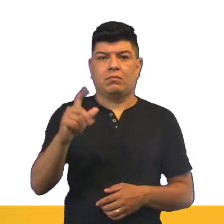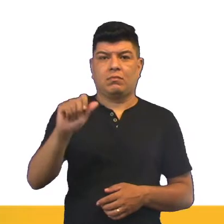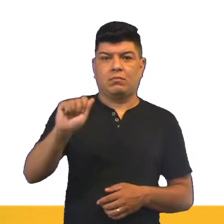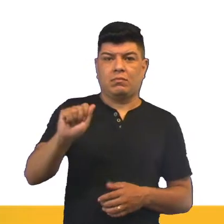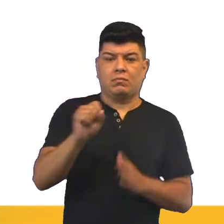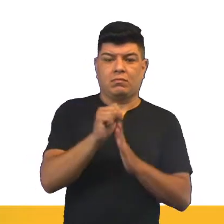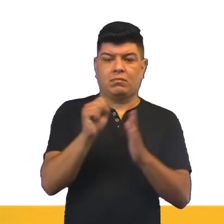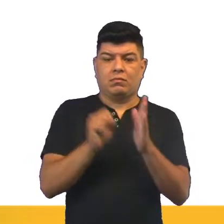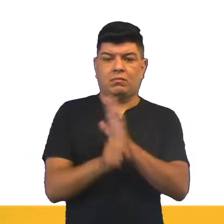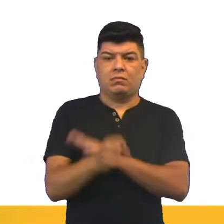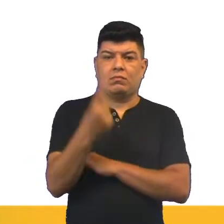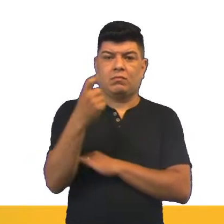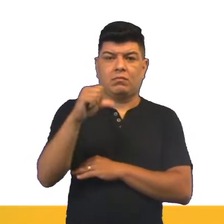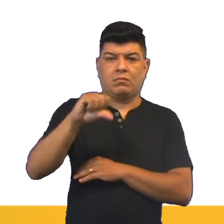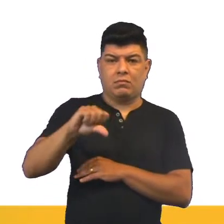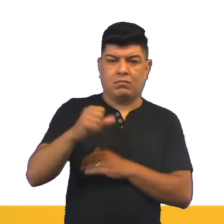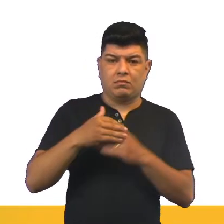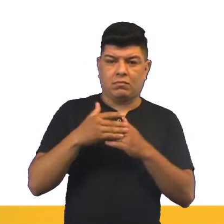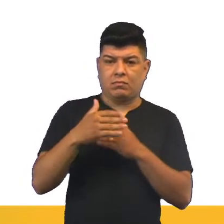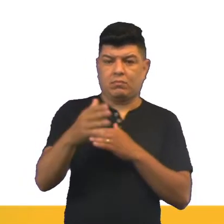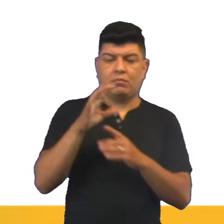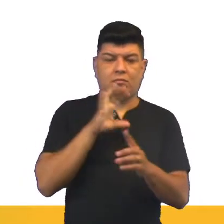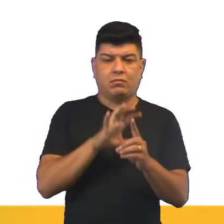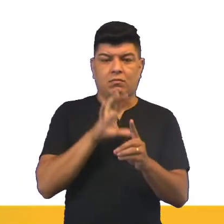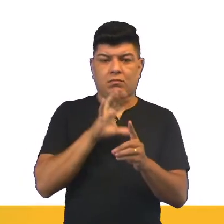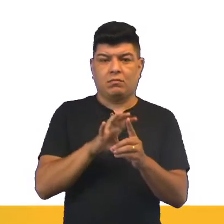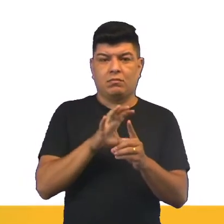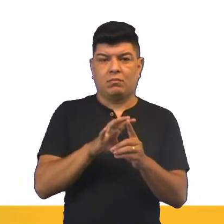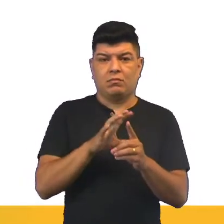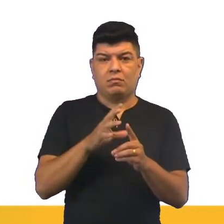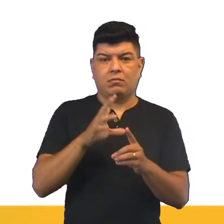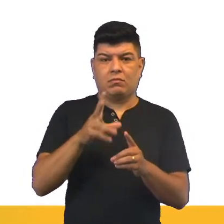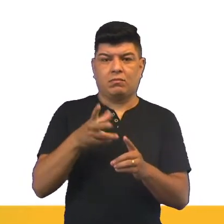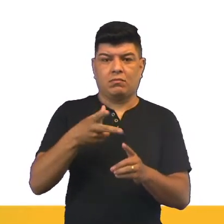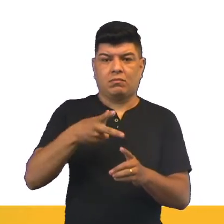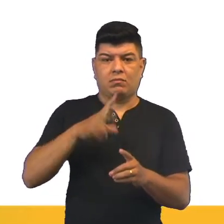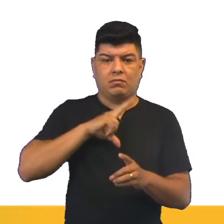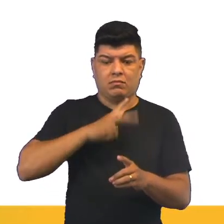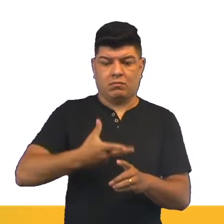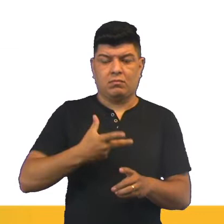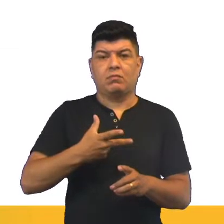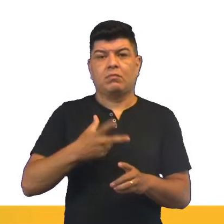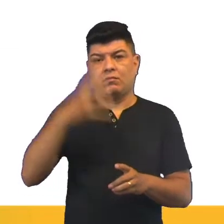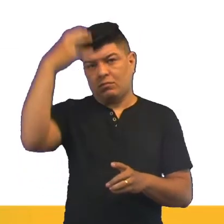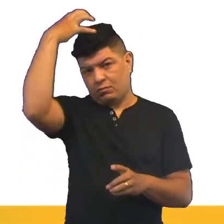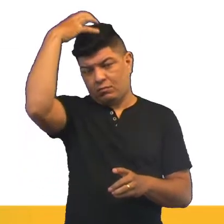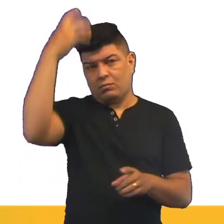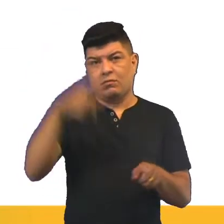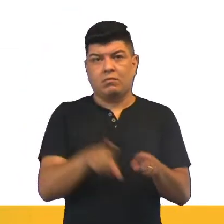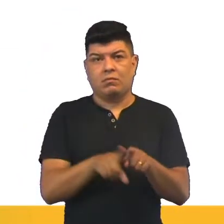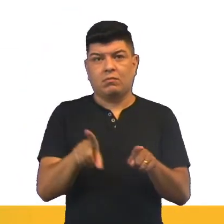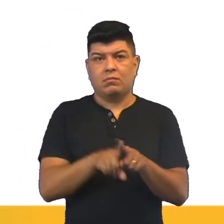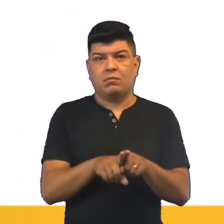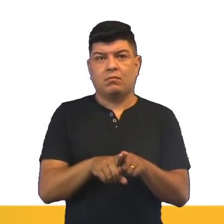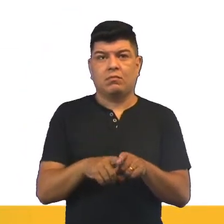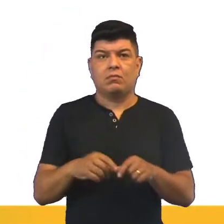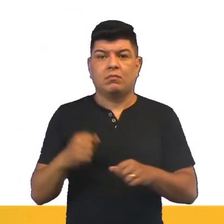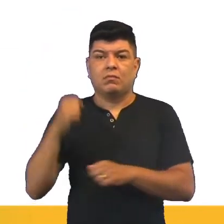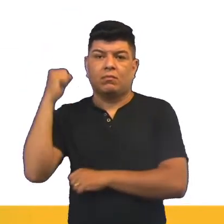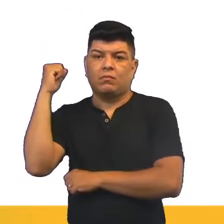a partir do século XIX, mediante influência da corte portuguesa, é uma dança típica das festas